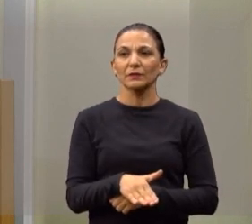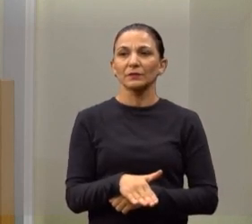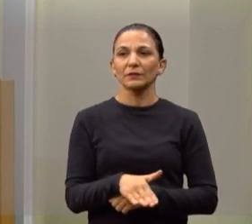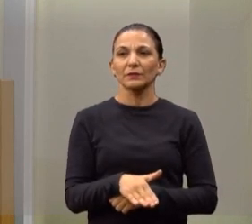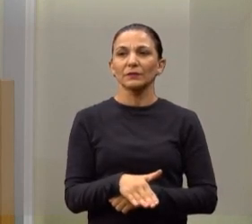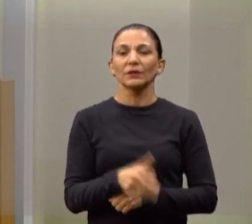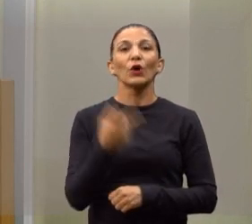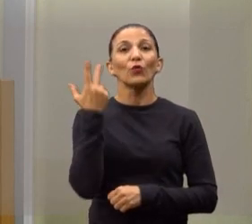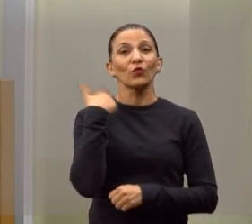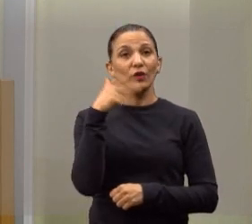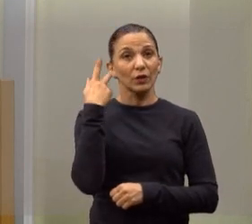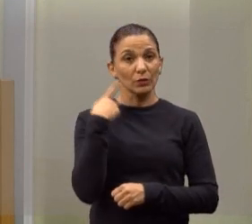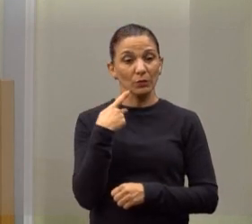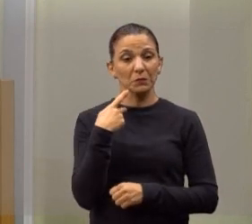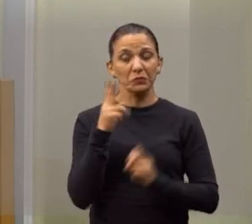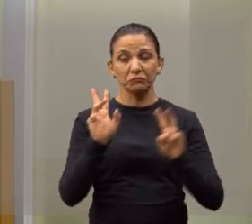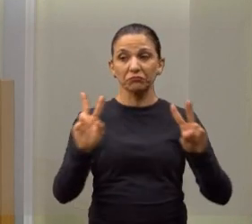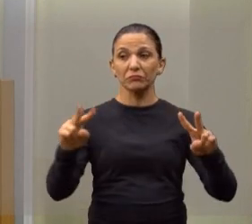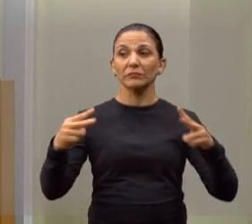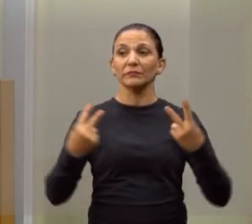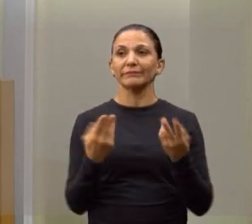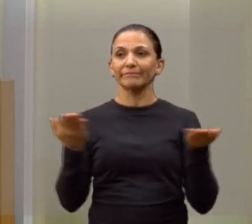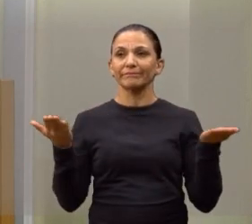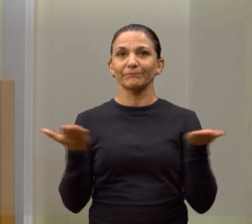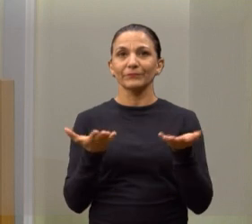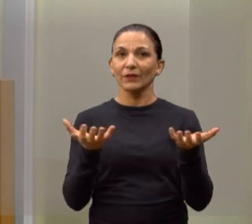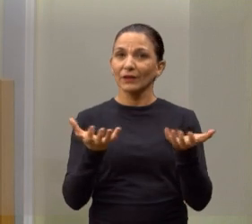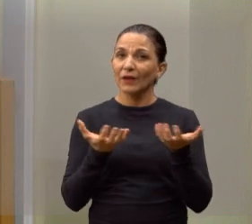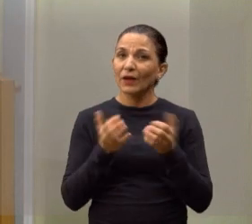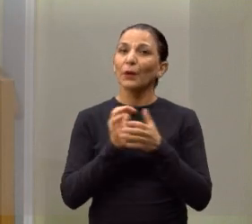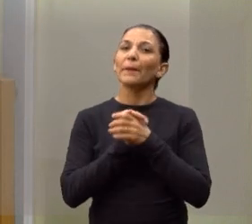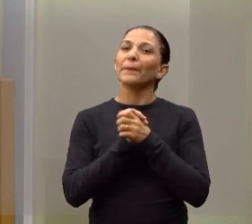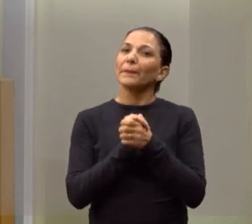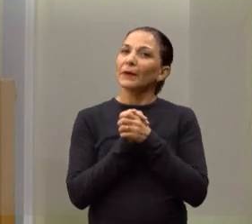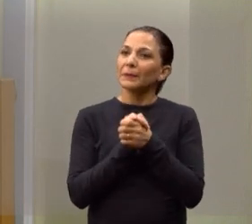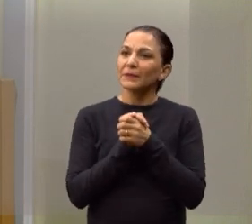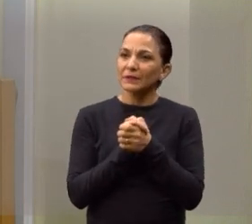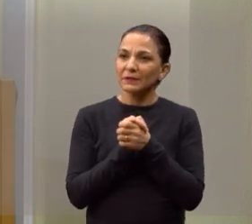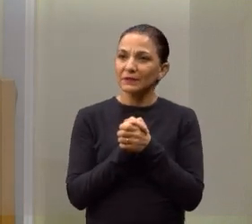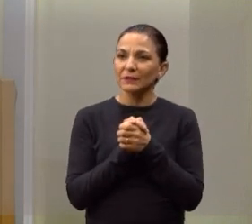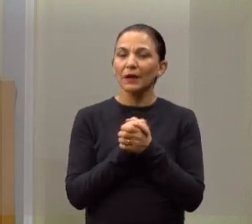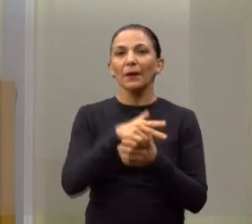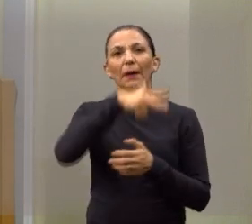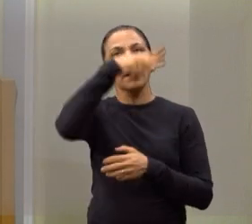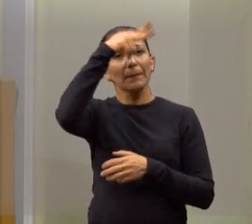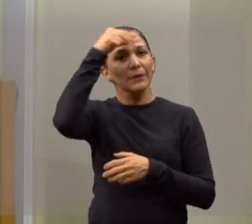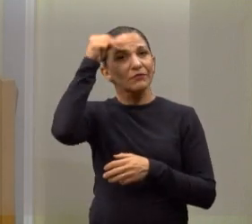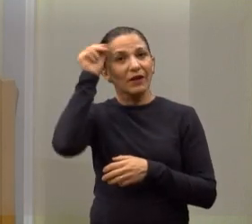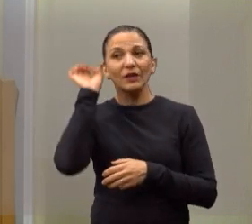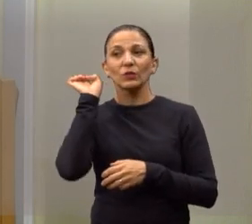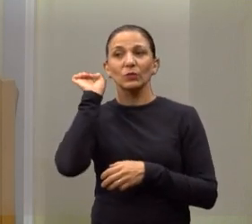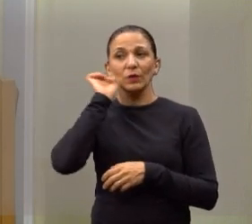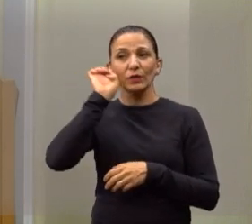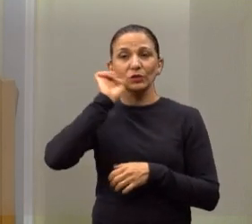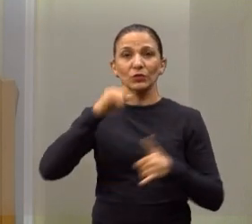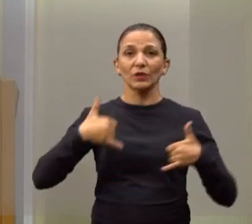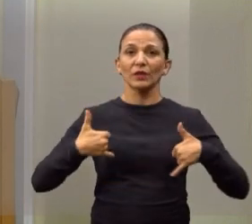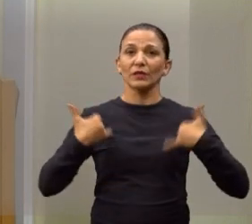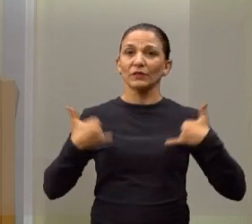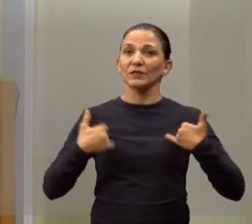pares Hoje eu queria parabenizar o prefeito Edinho